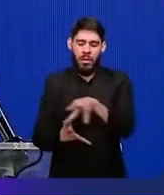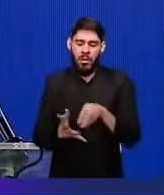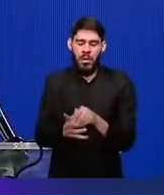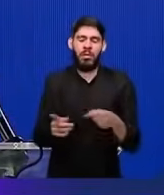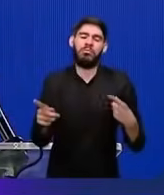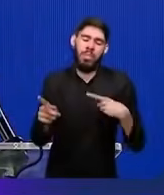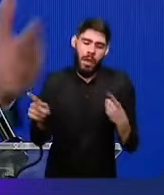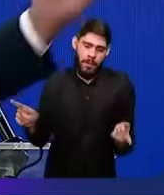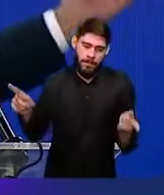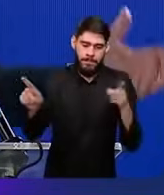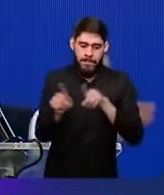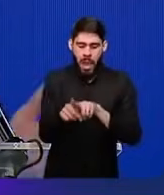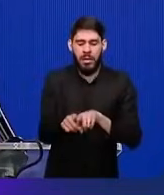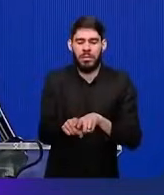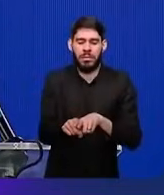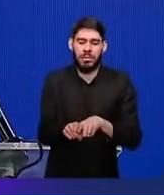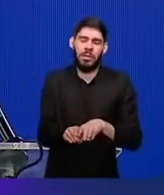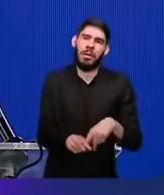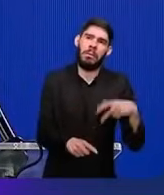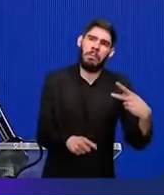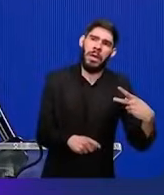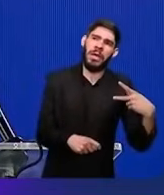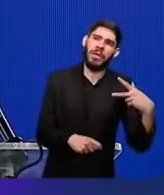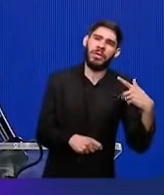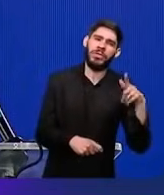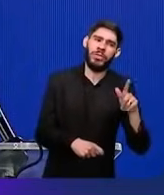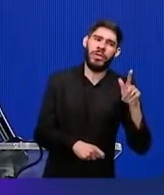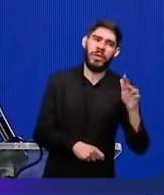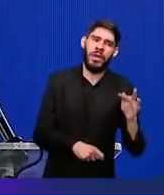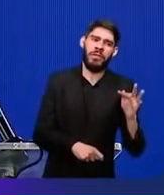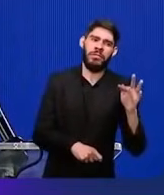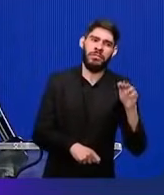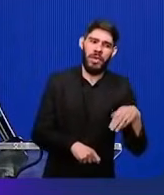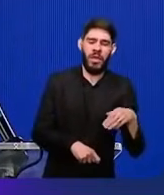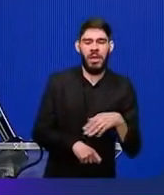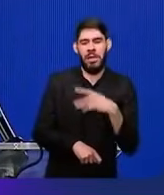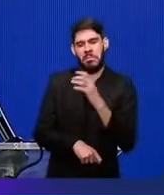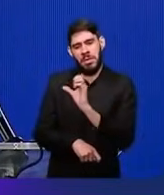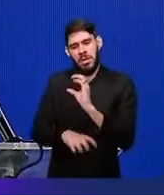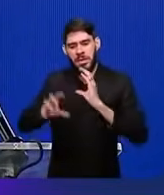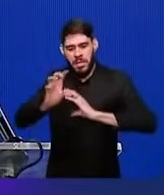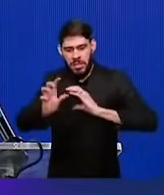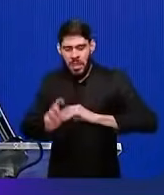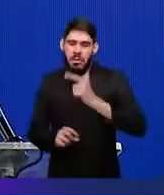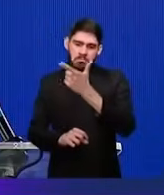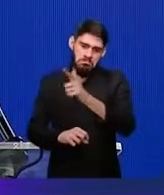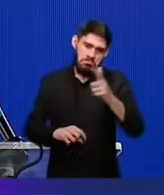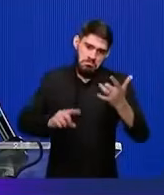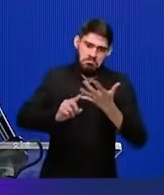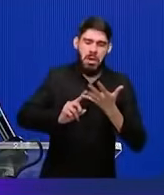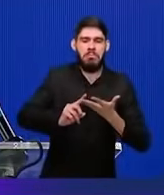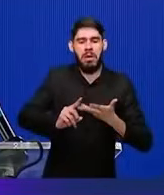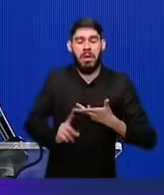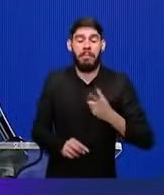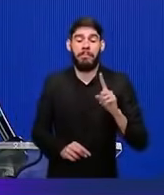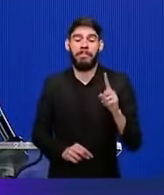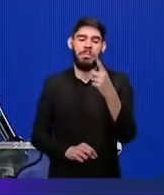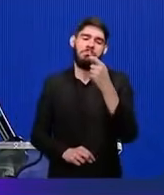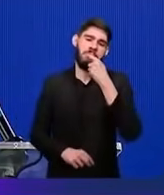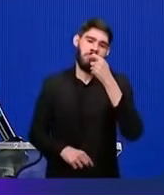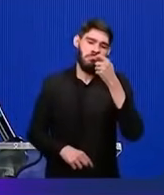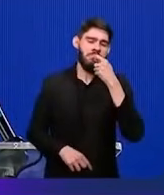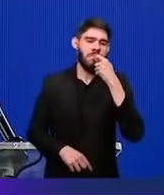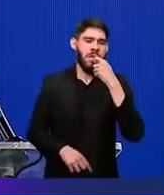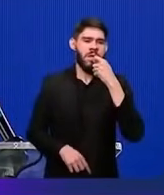parcerias corriqueiras com PGFN, SERP e assim por diante. Mas na minha primeira entrevista eu falei, respondendo